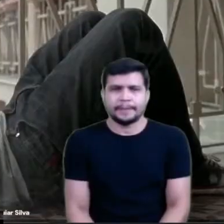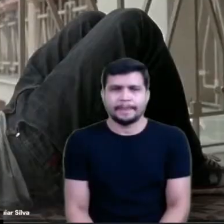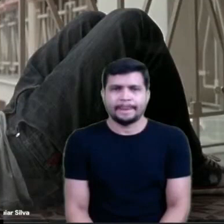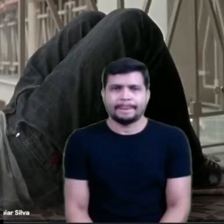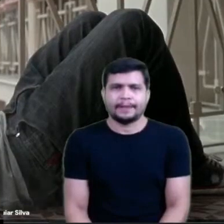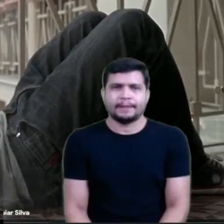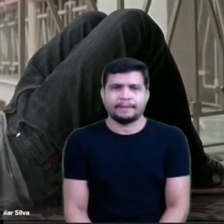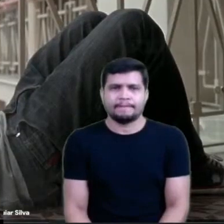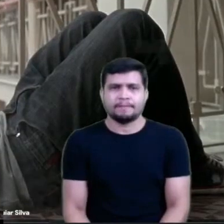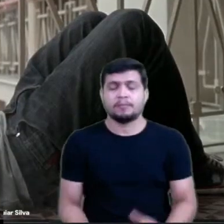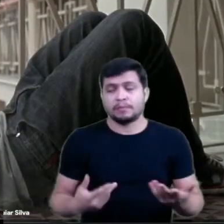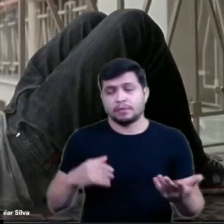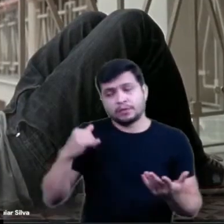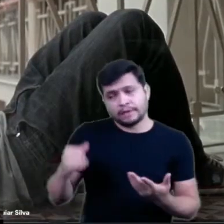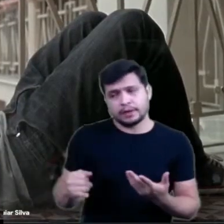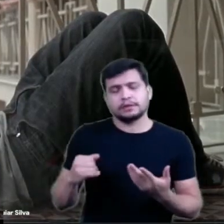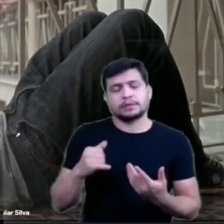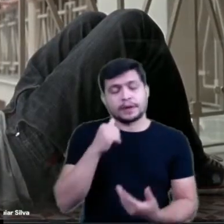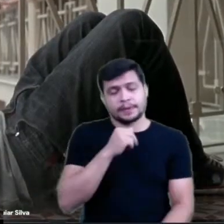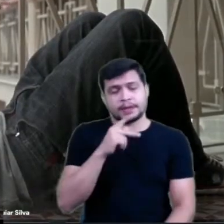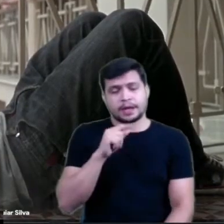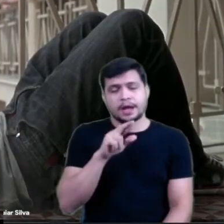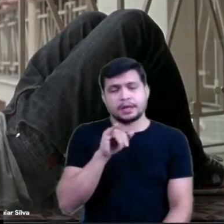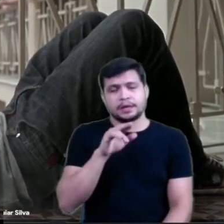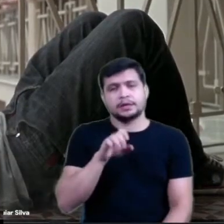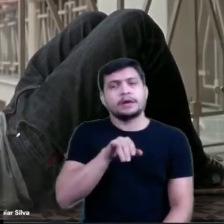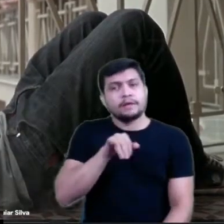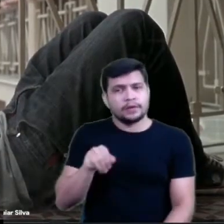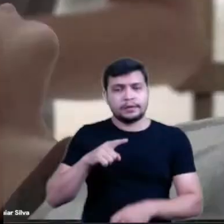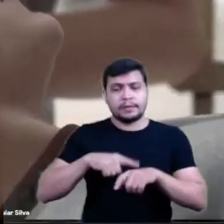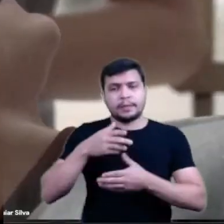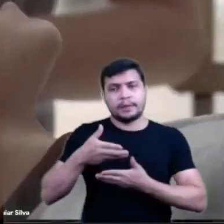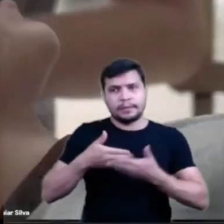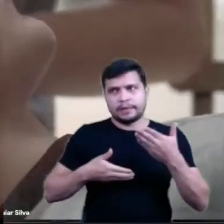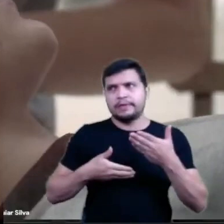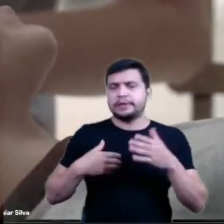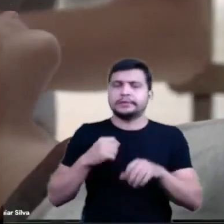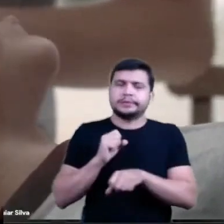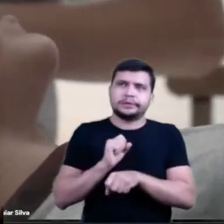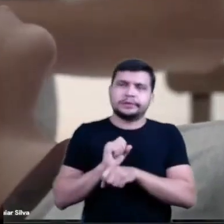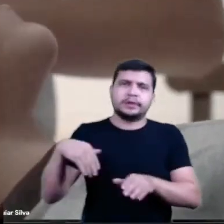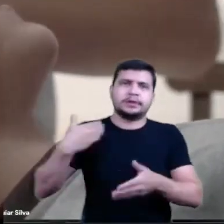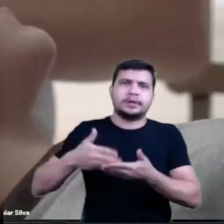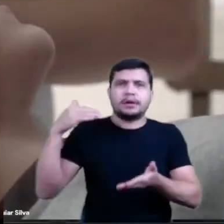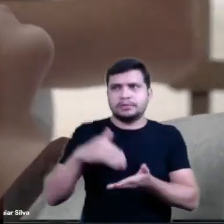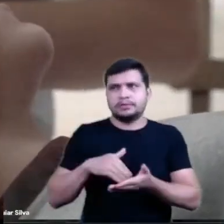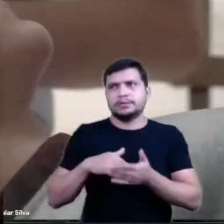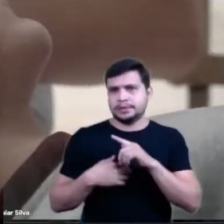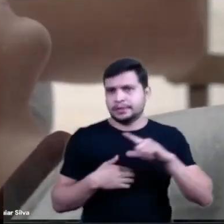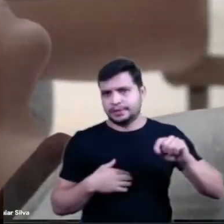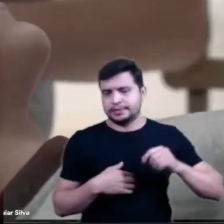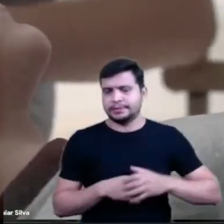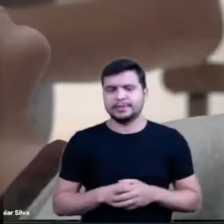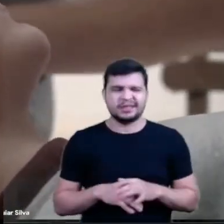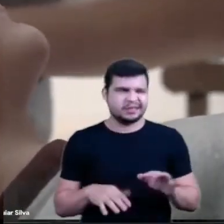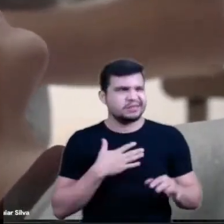Ai, tô te falando, a Karina tava olhando pra você na hora da prova. Tanto que ela foi a última a sair da sala. Você sabe que eu não sou afim dela, né? Ai, você também não quer afim de ninguém,